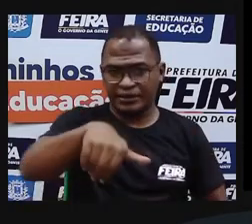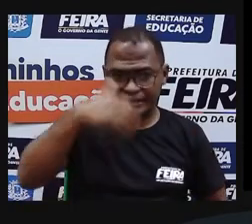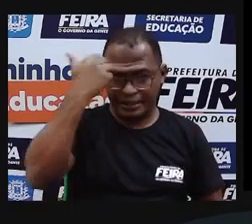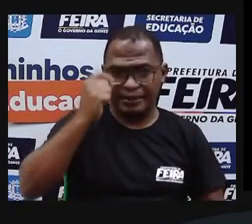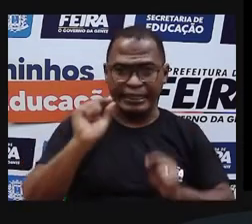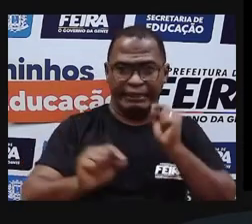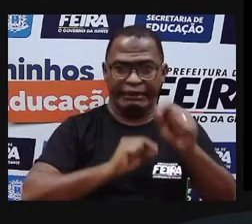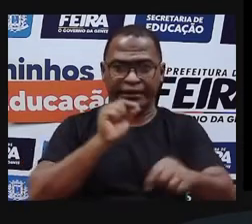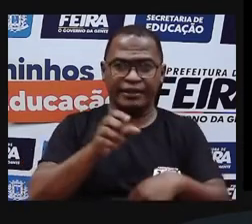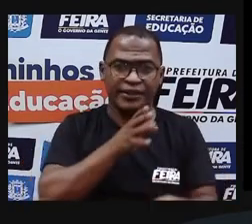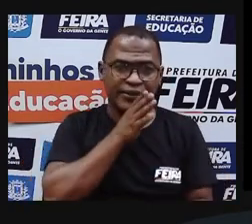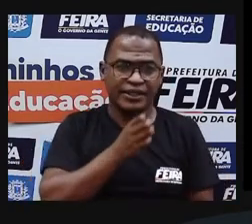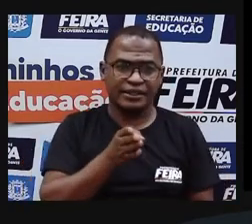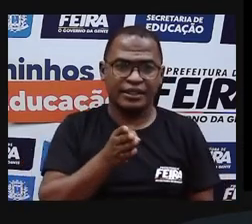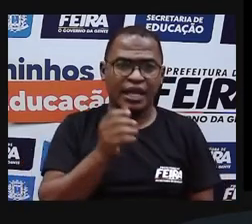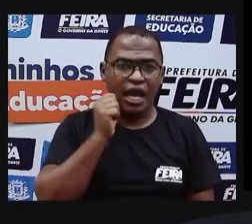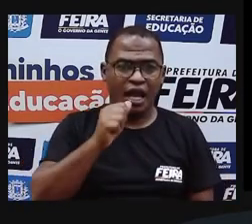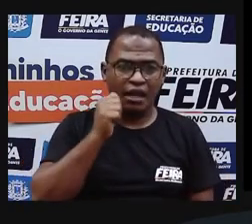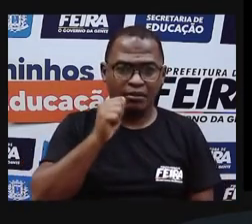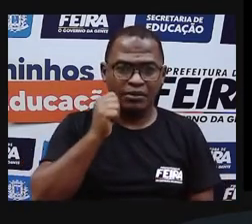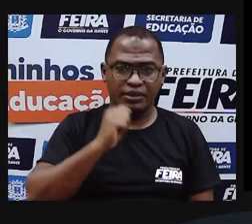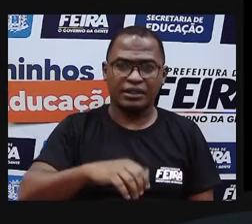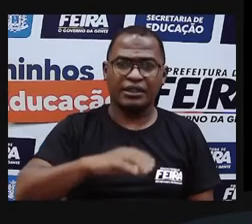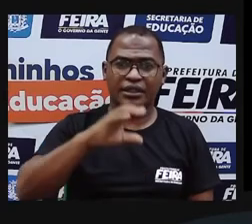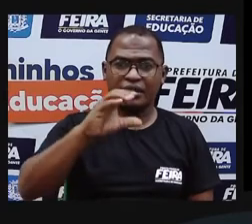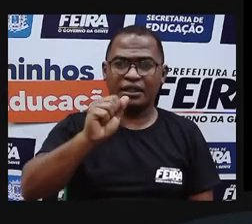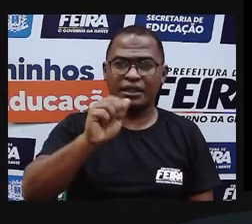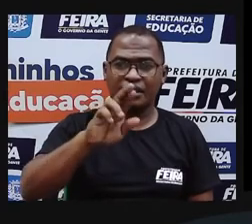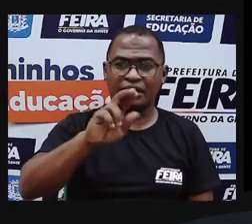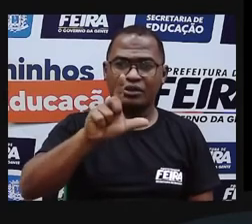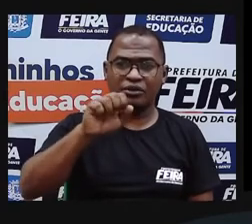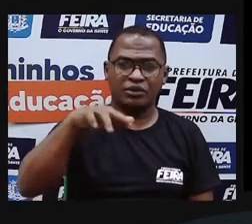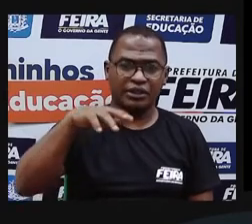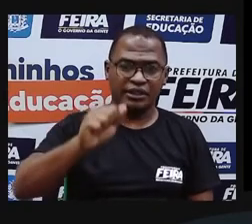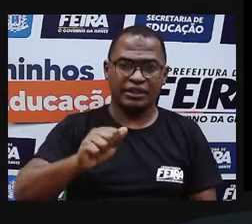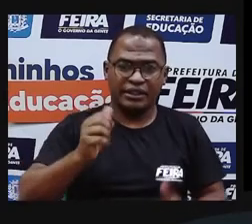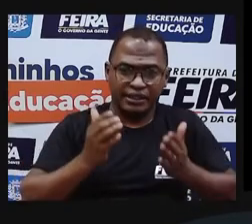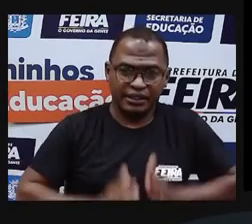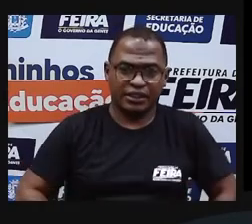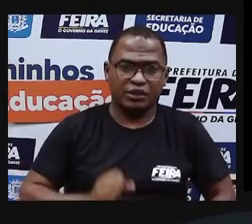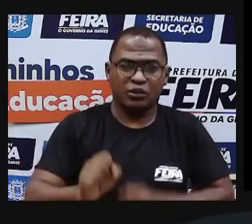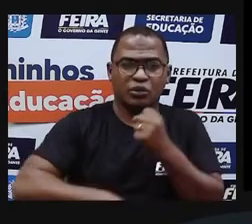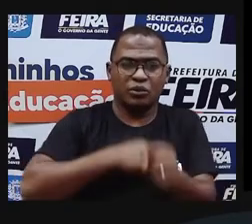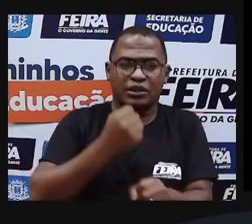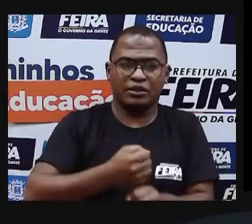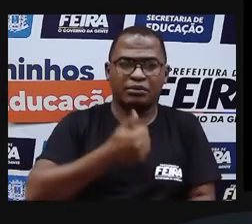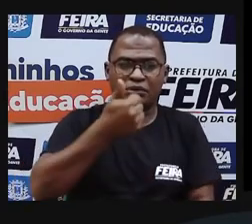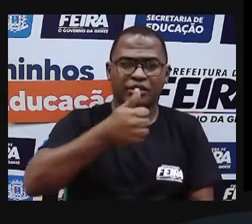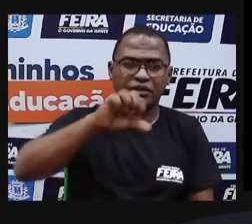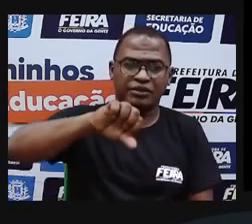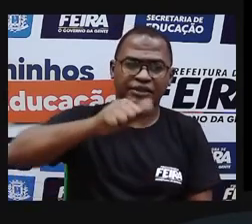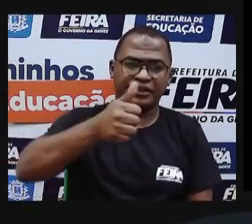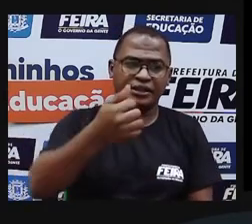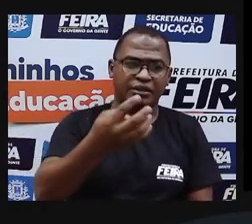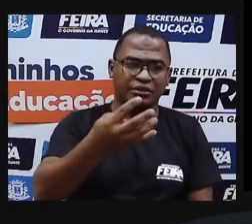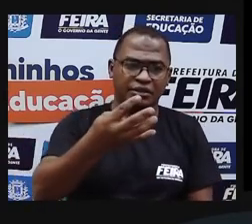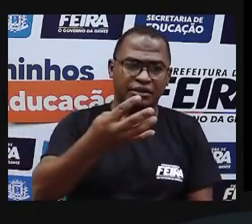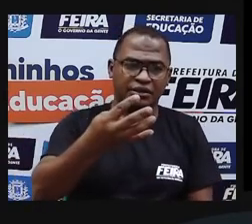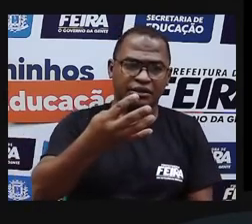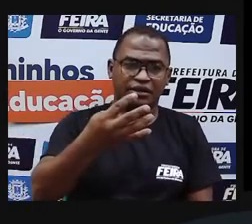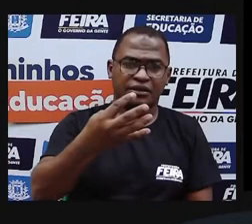hoje. Carolina Maria de Jesus, ela nasceu em 1914.